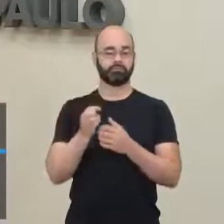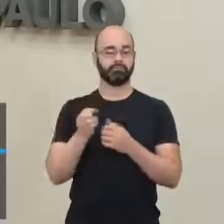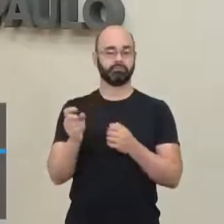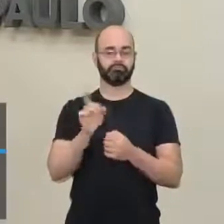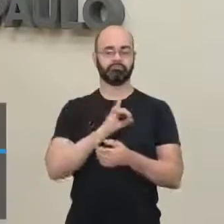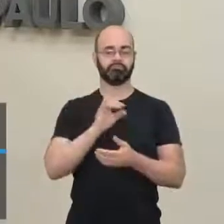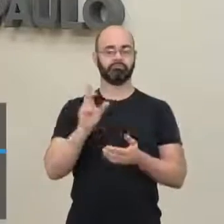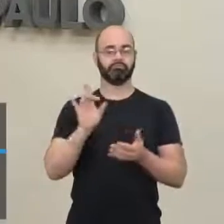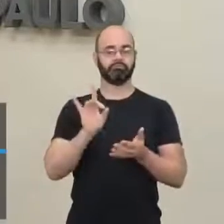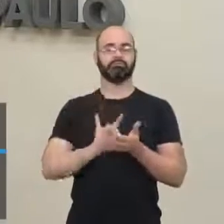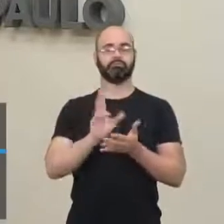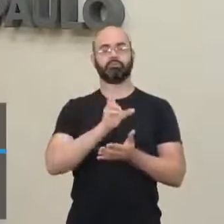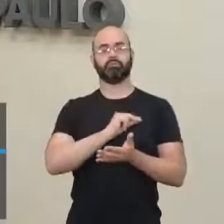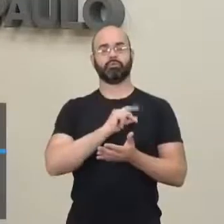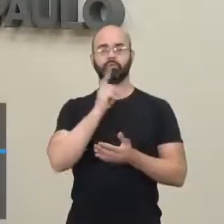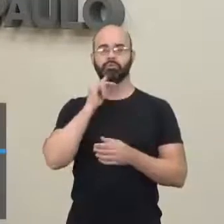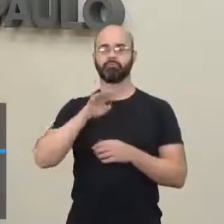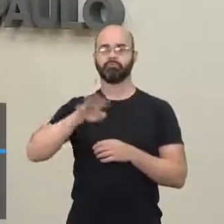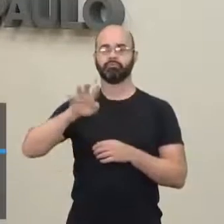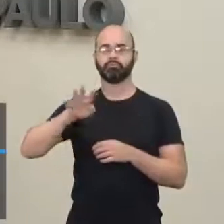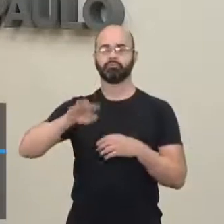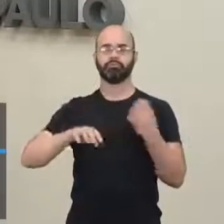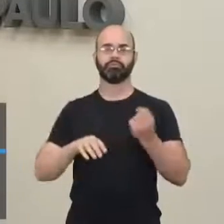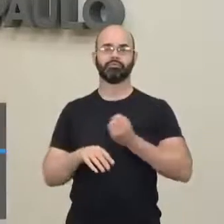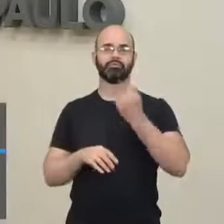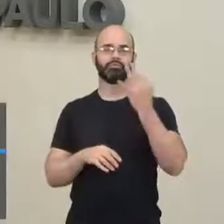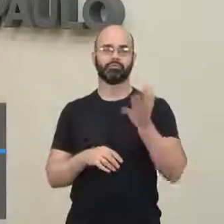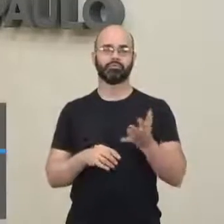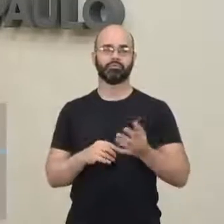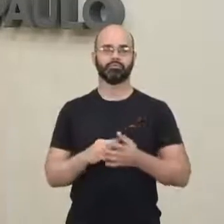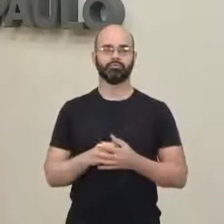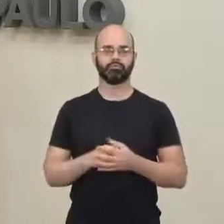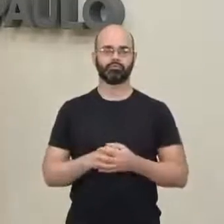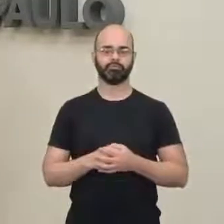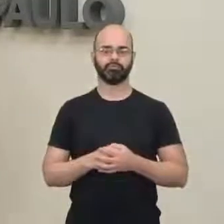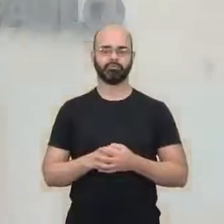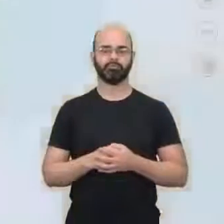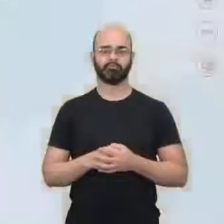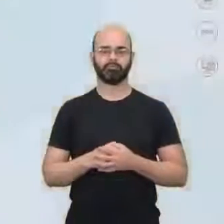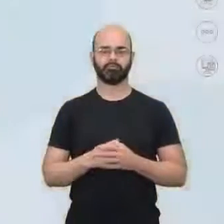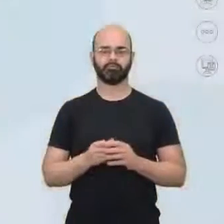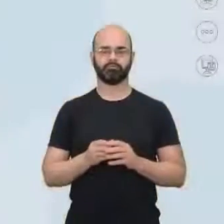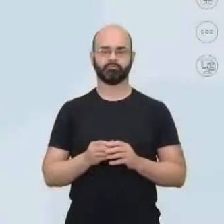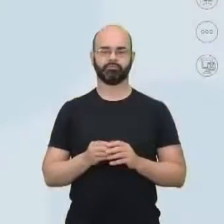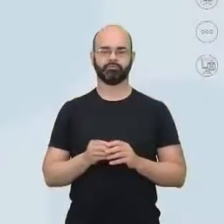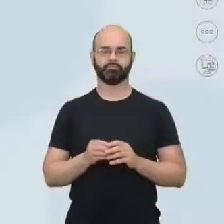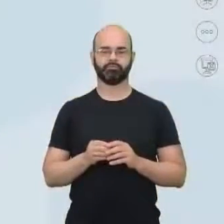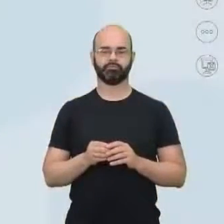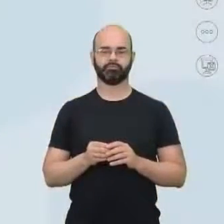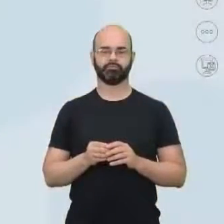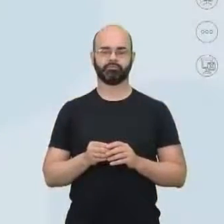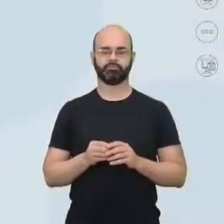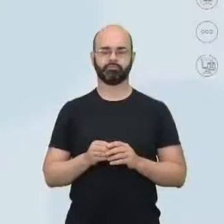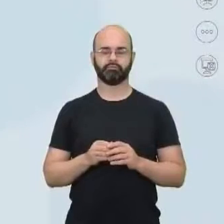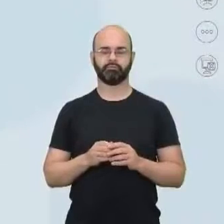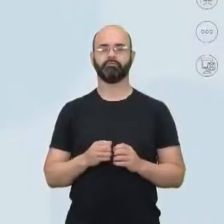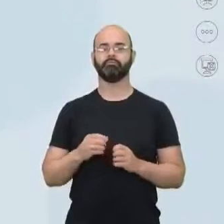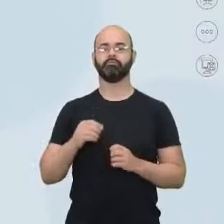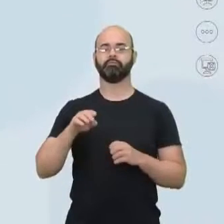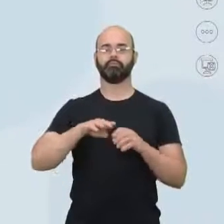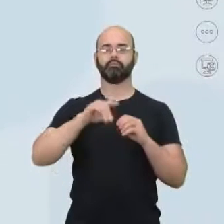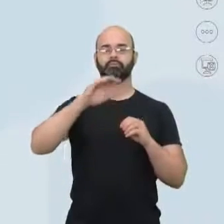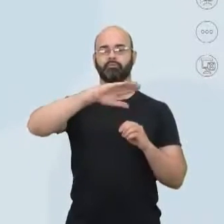sísmicas, como o Joel acabou explicando, né? Vamos lá voltar para a tela. Aí nós temos a descontinuidade de morro, né, que também